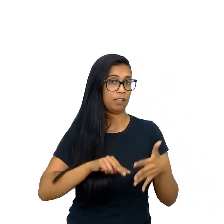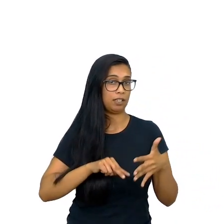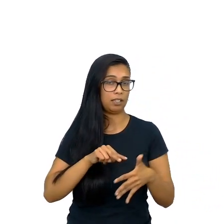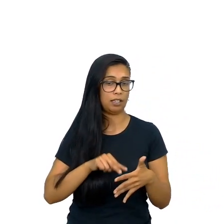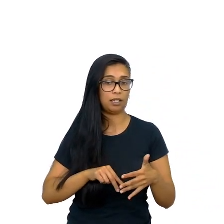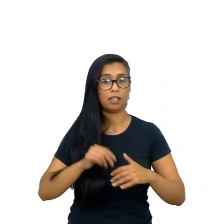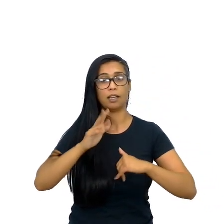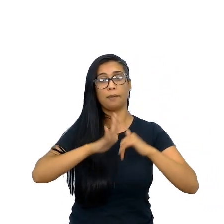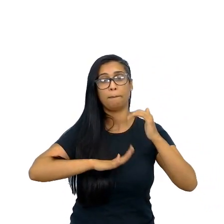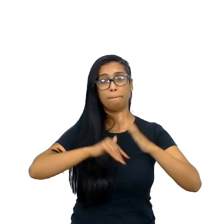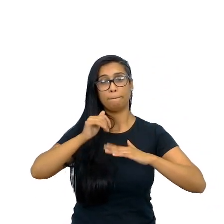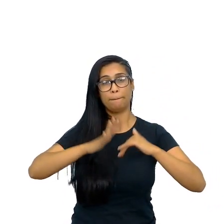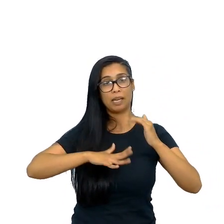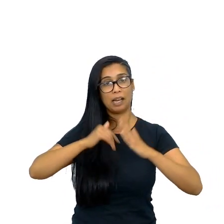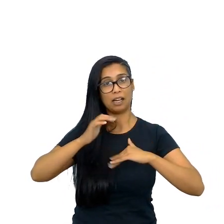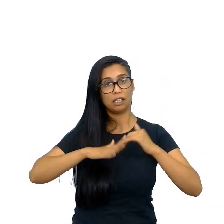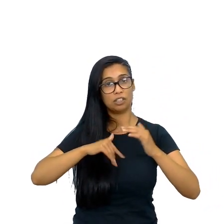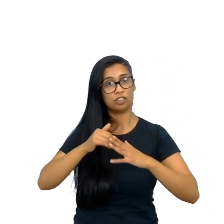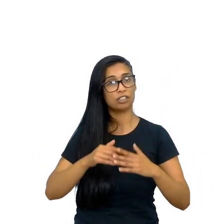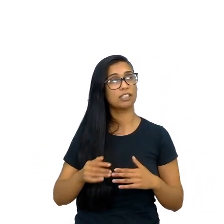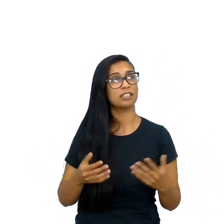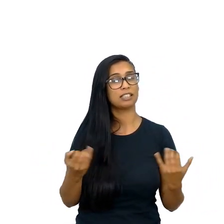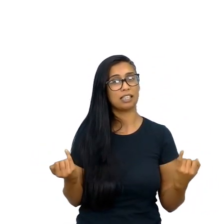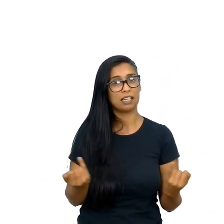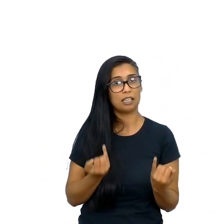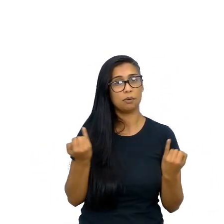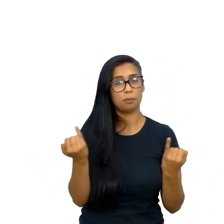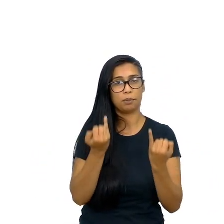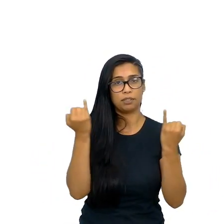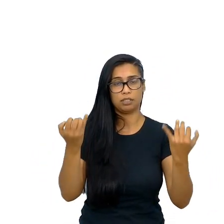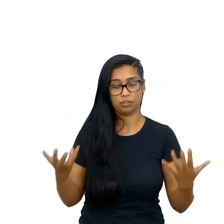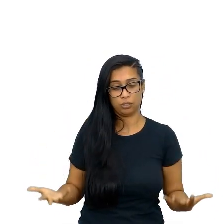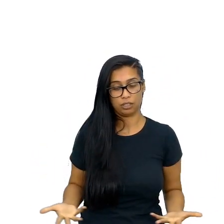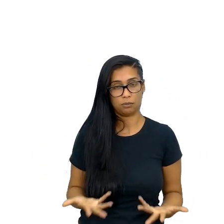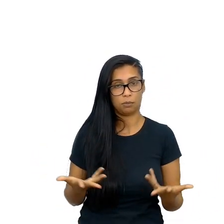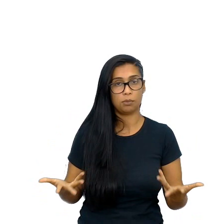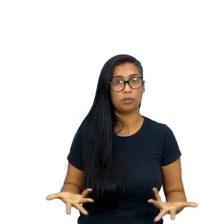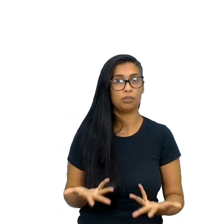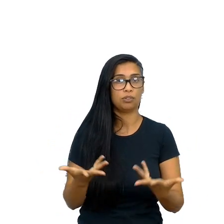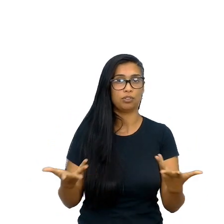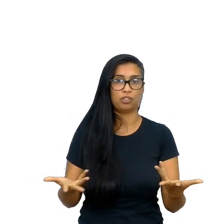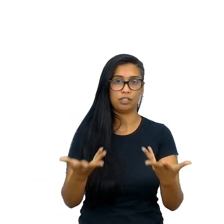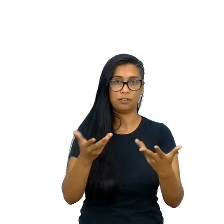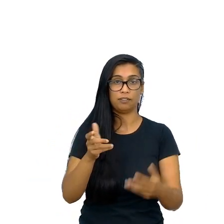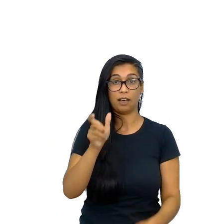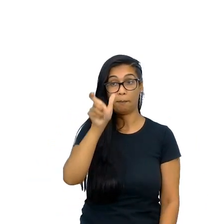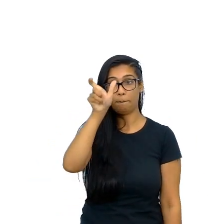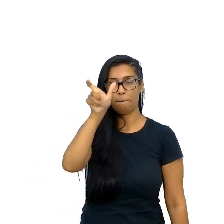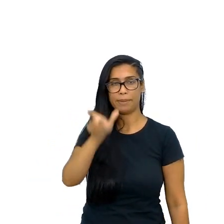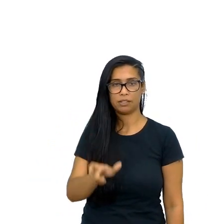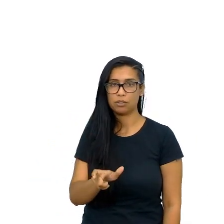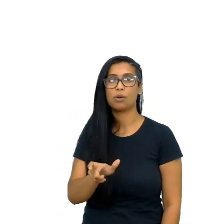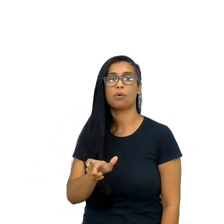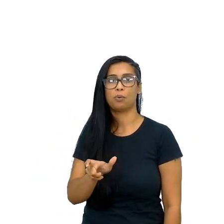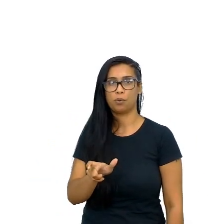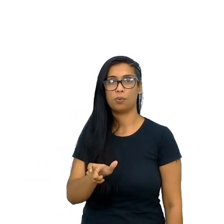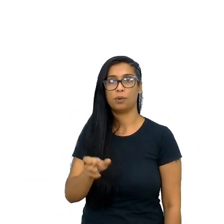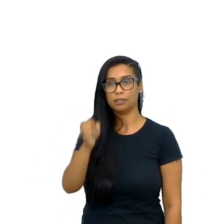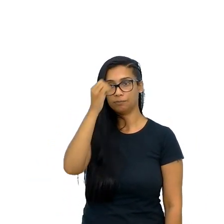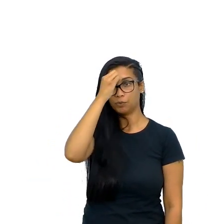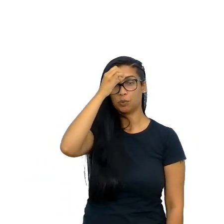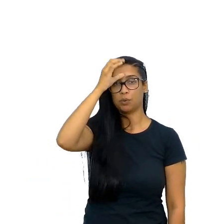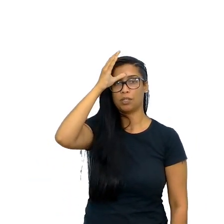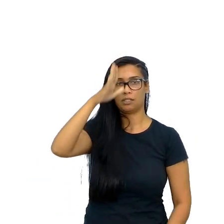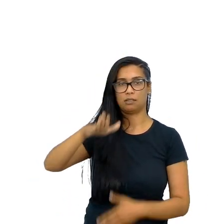são práticas letradas essenciais que promovem aí a formação cidadã, e o ato de ler envolve procedimentos